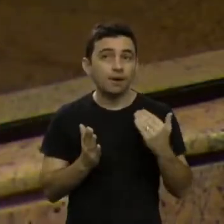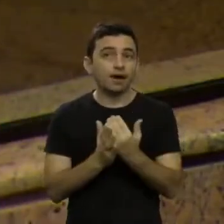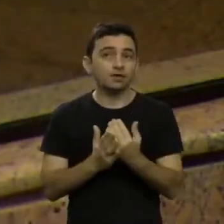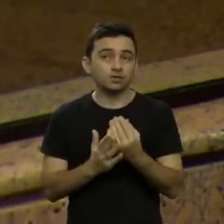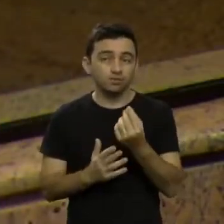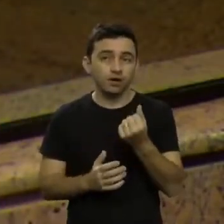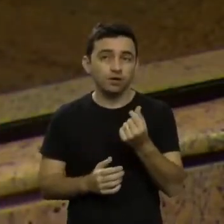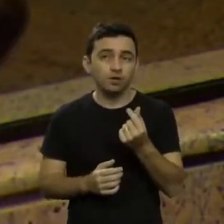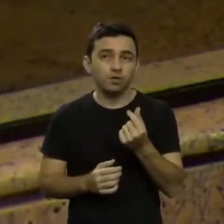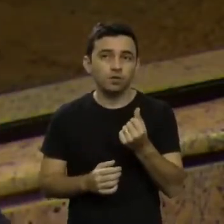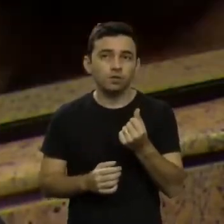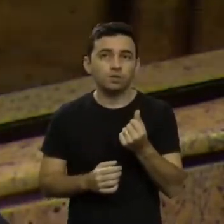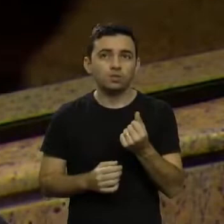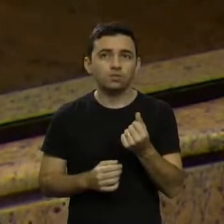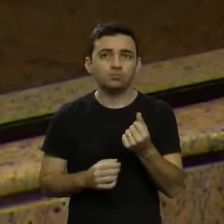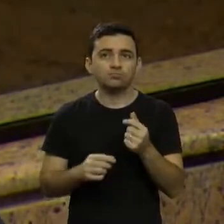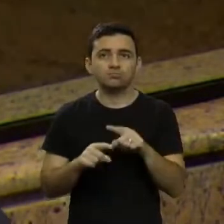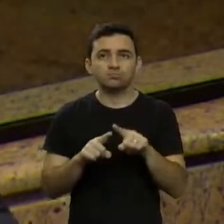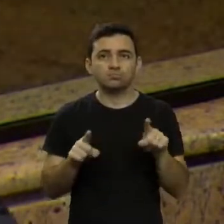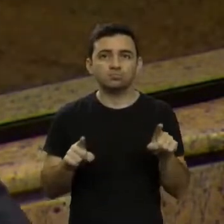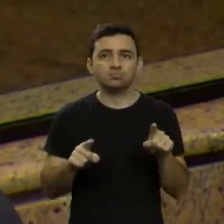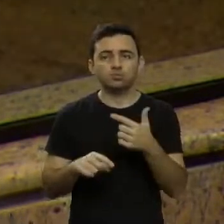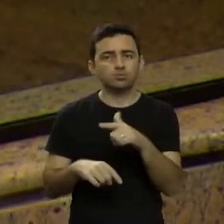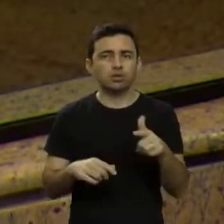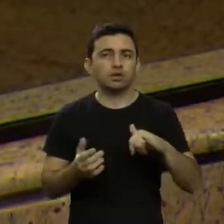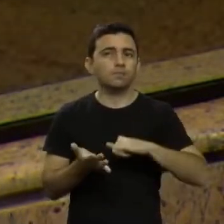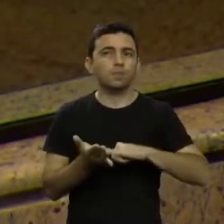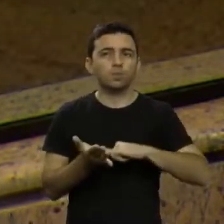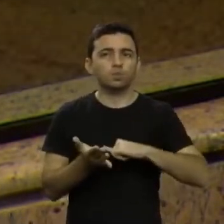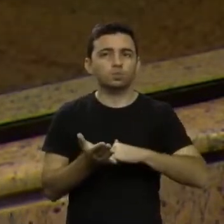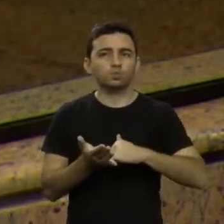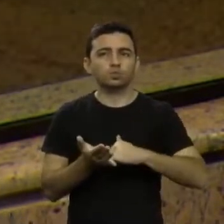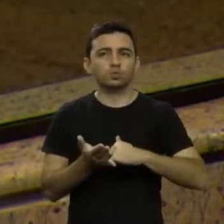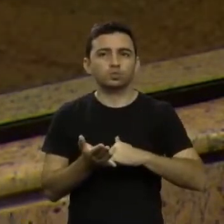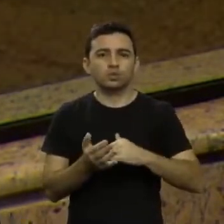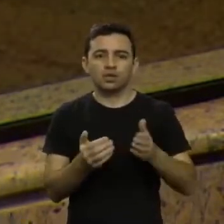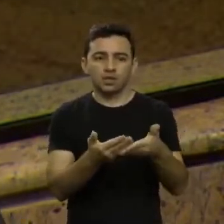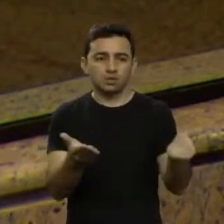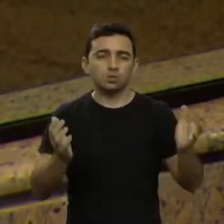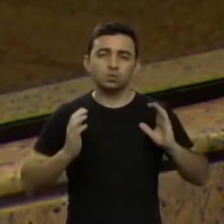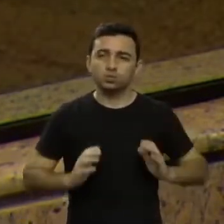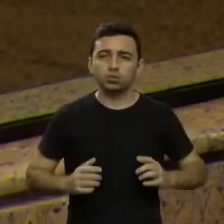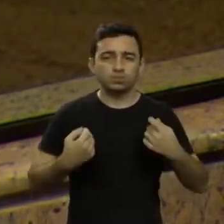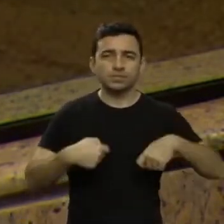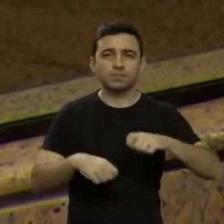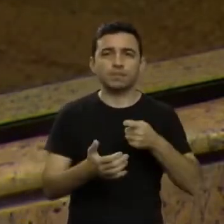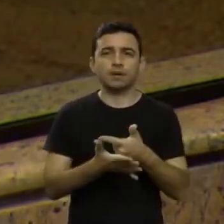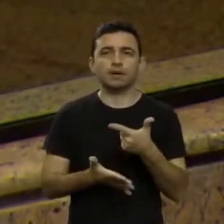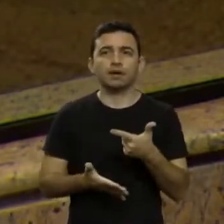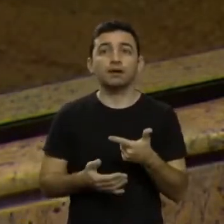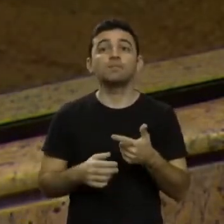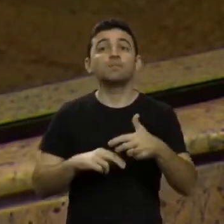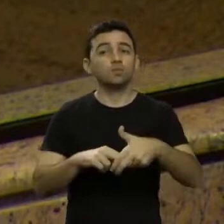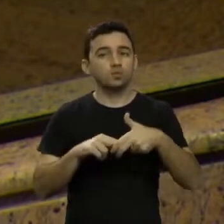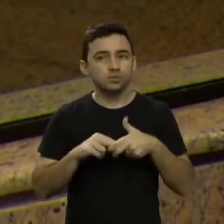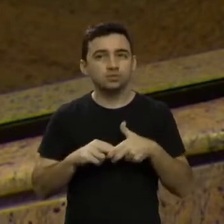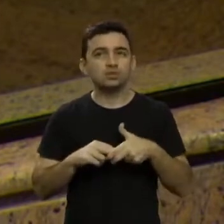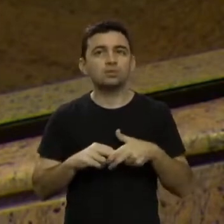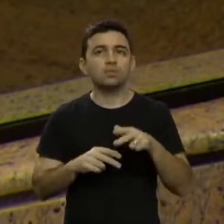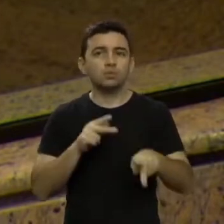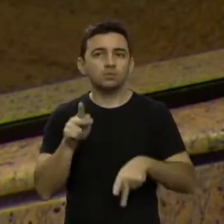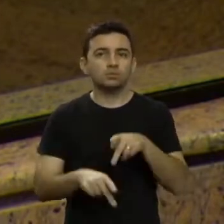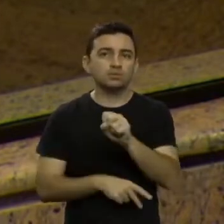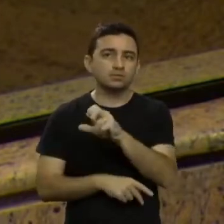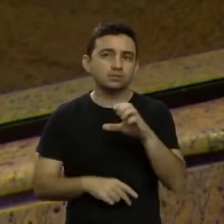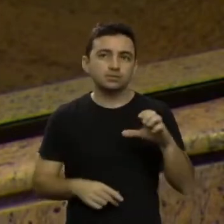médio não incidia imposto, não era repassado ao consumidor. Por isso que o catarinense não pagava